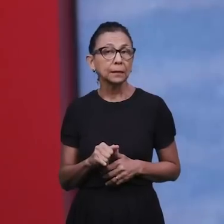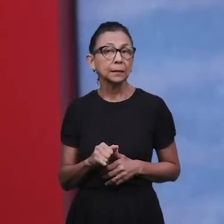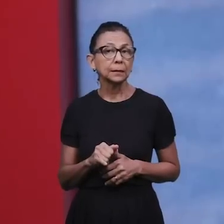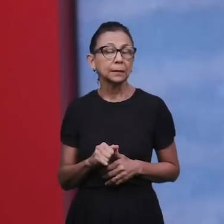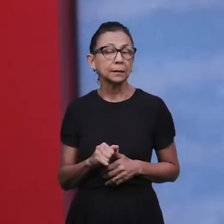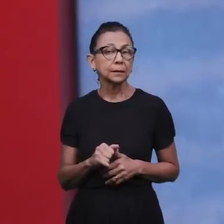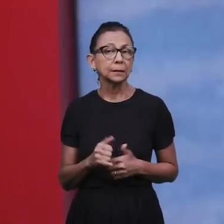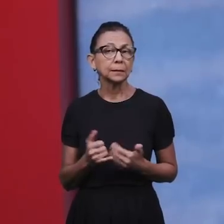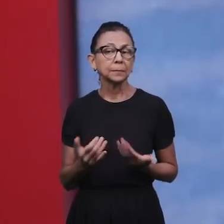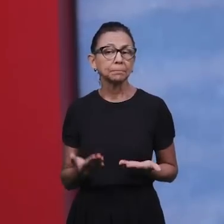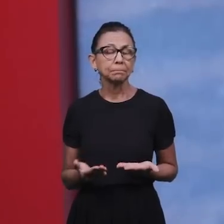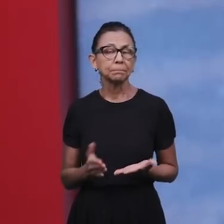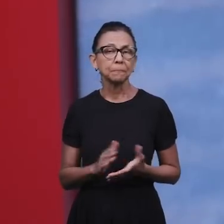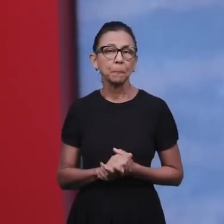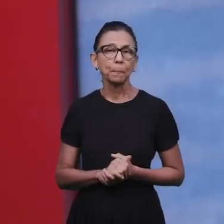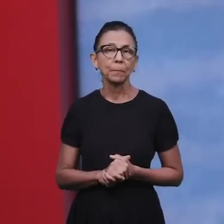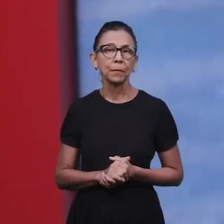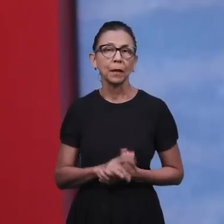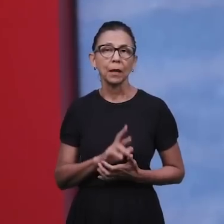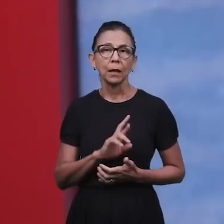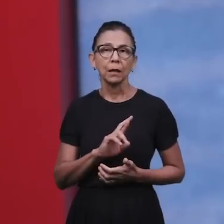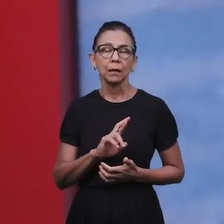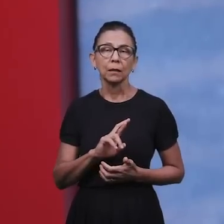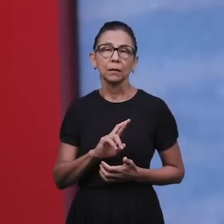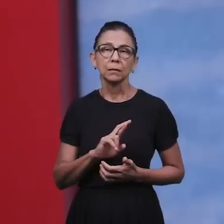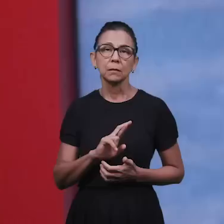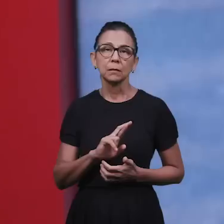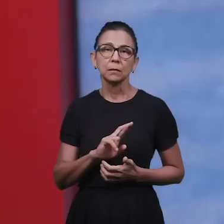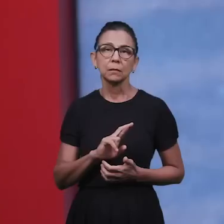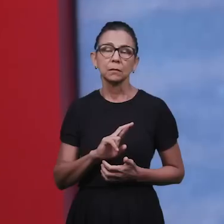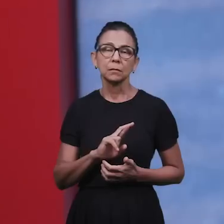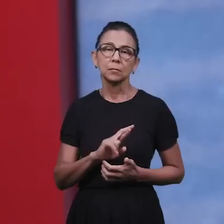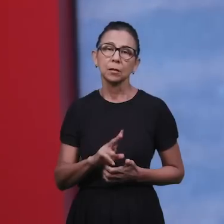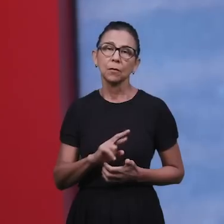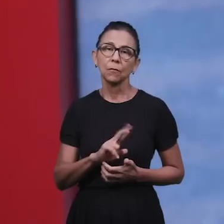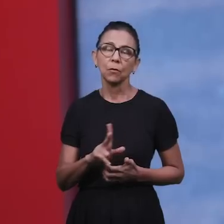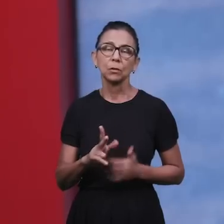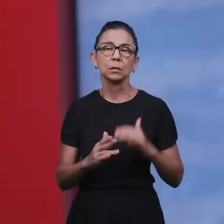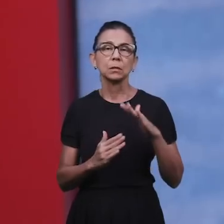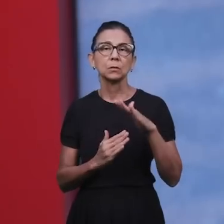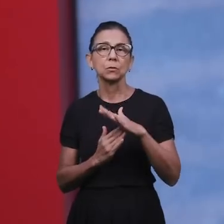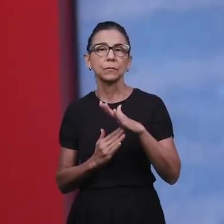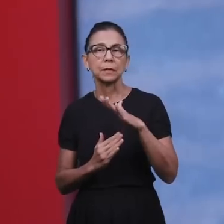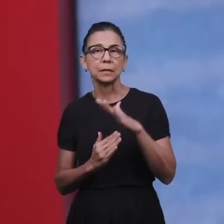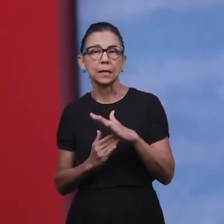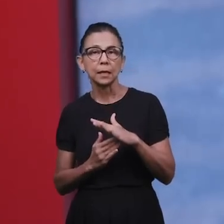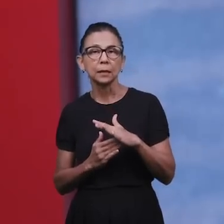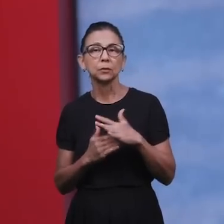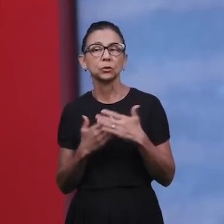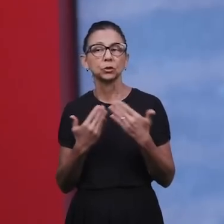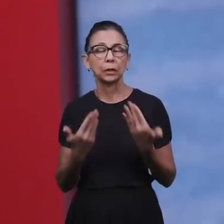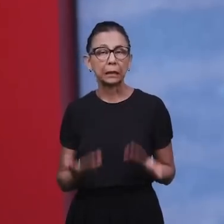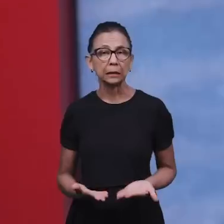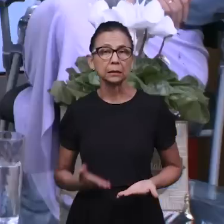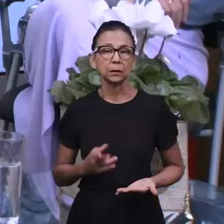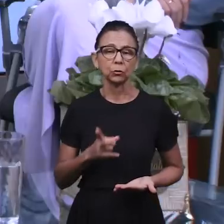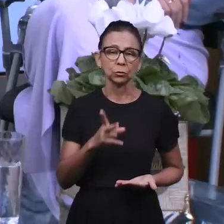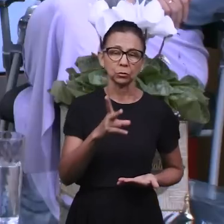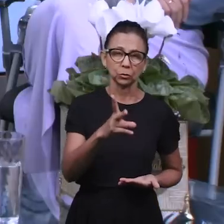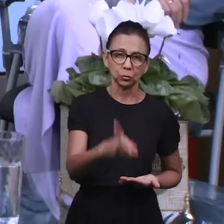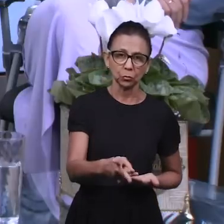se isso não fosse o suficiente, o Império Romano, para fazer valer o investimento e